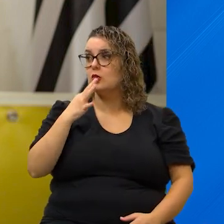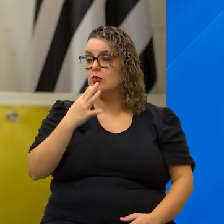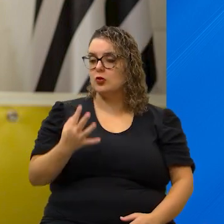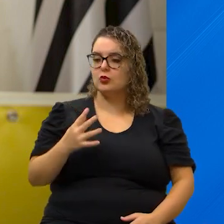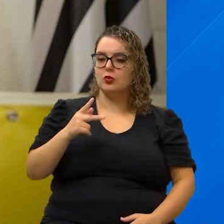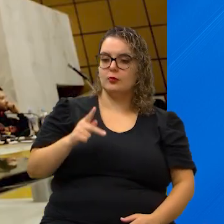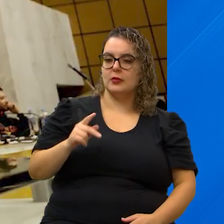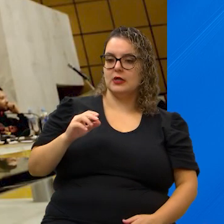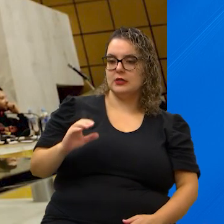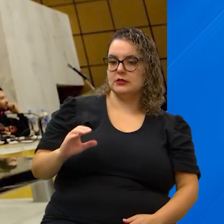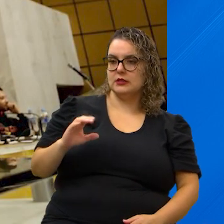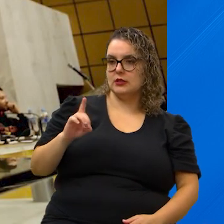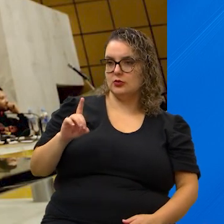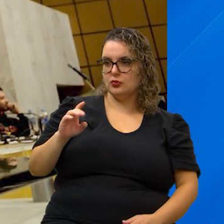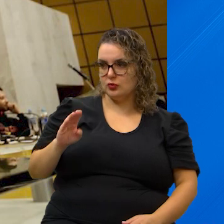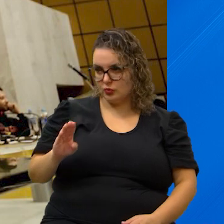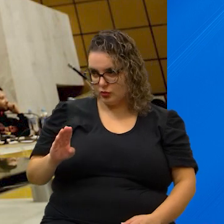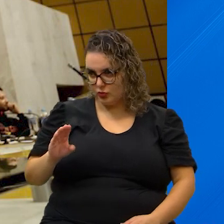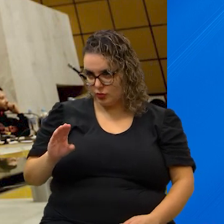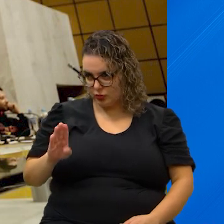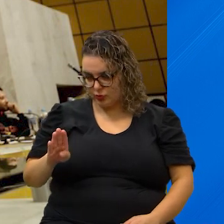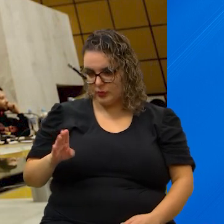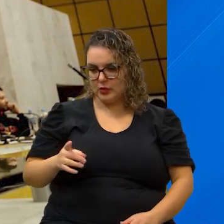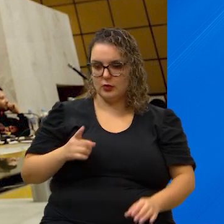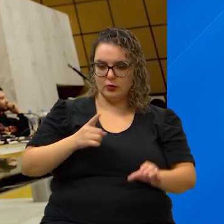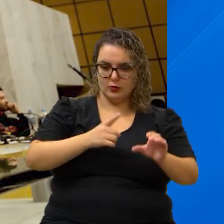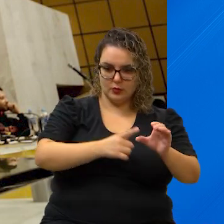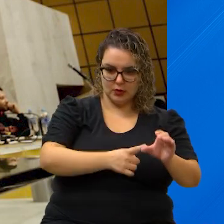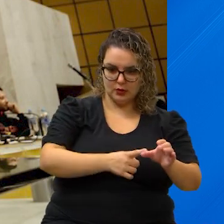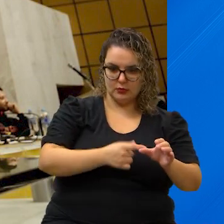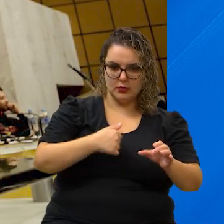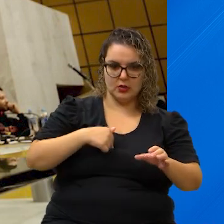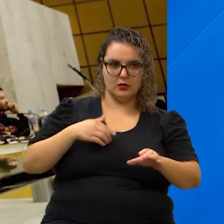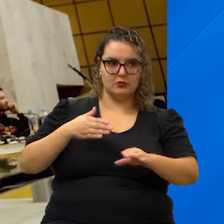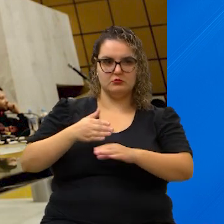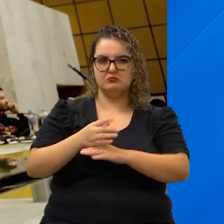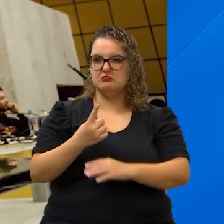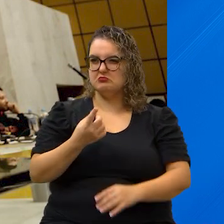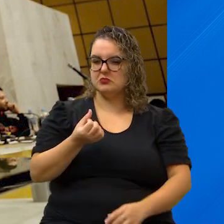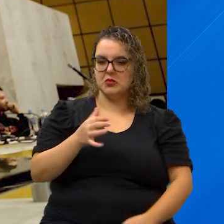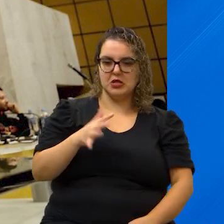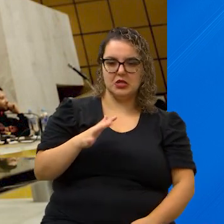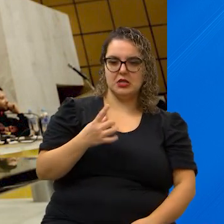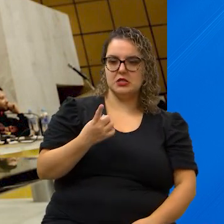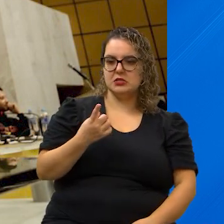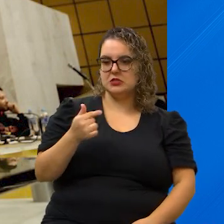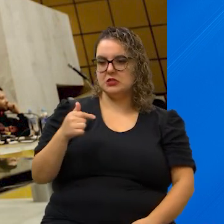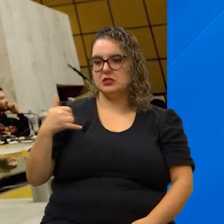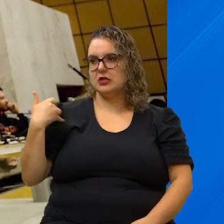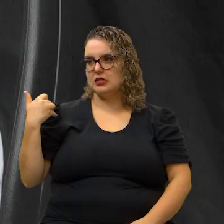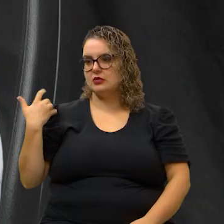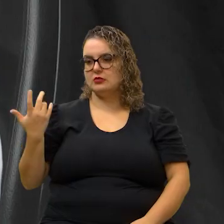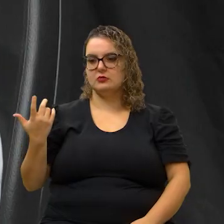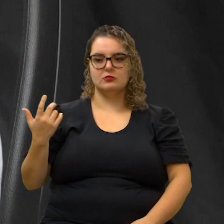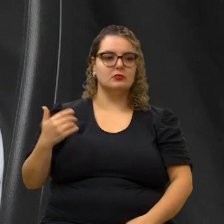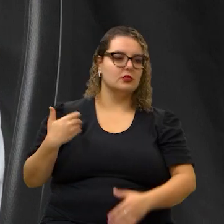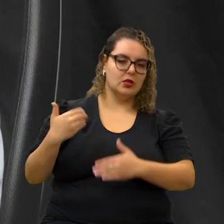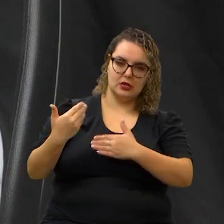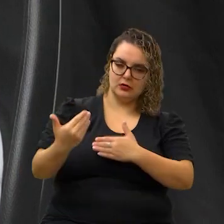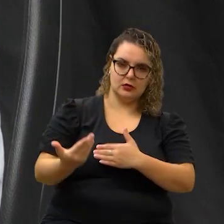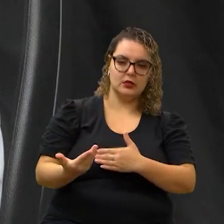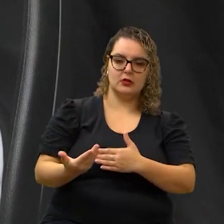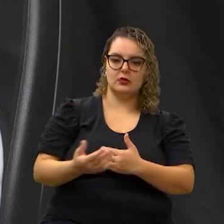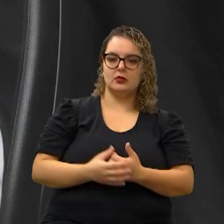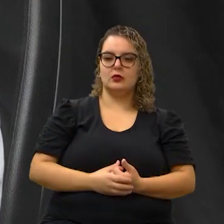também conhecendo o PCdoB, e então me filiei ao PCdoB com 16, 17 anos e sou